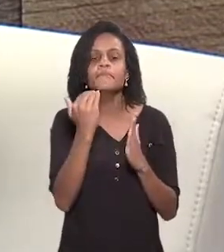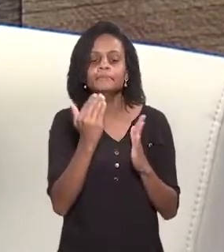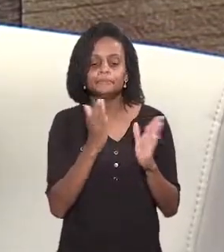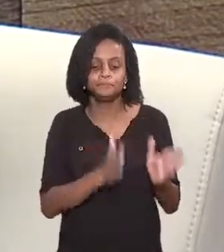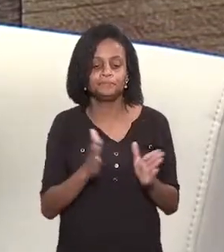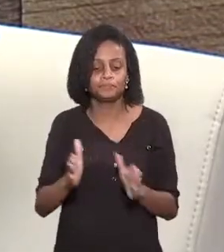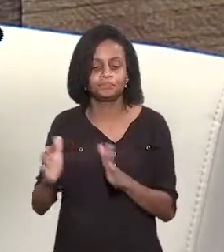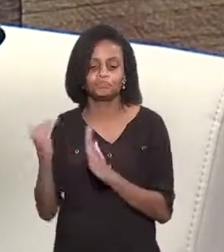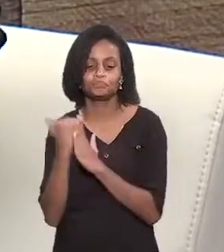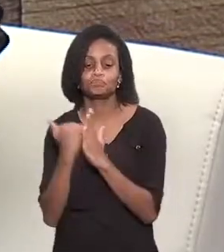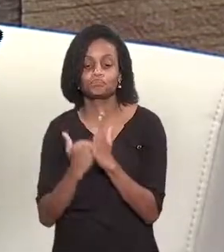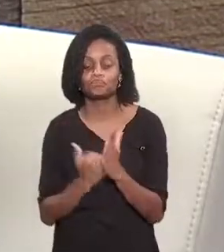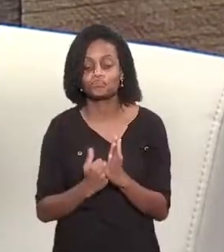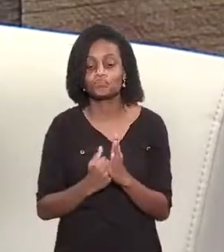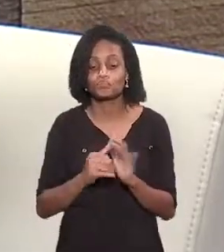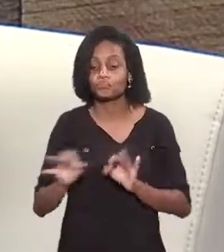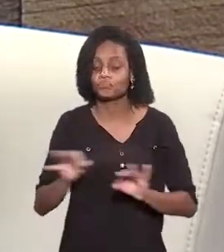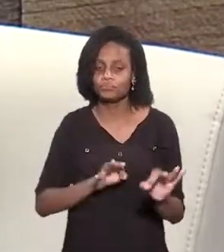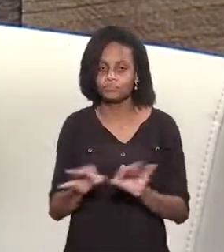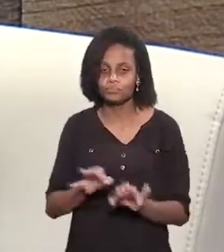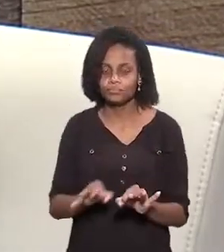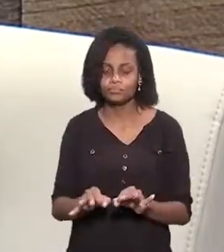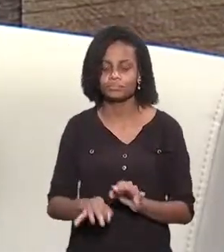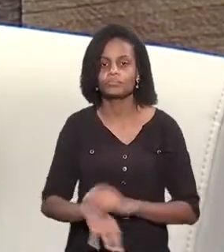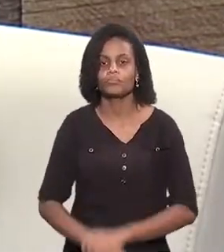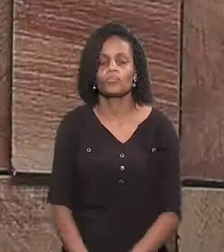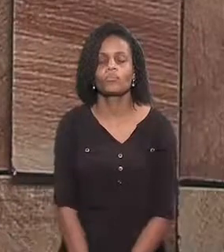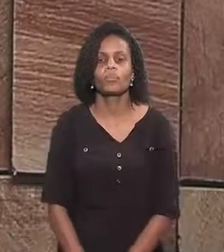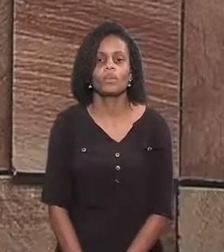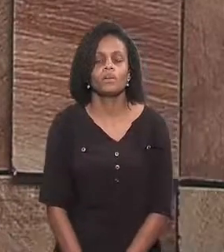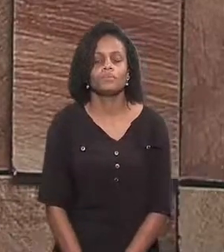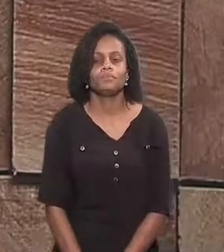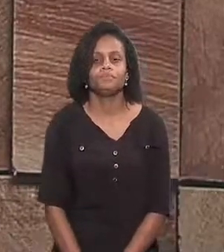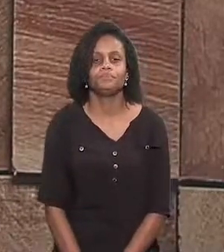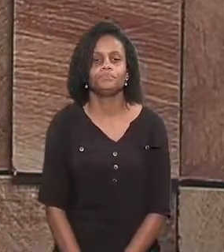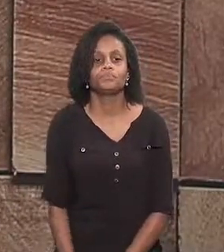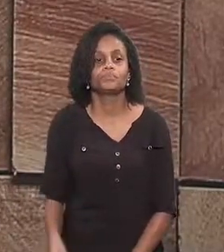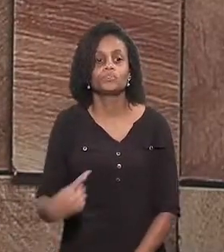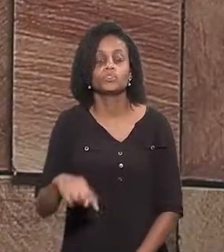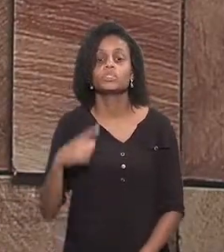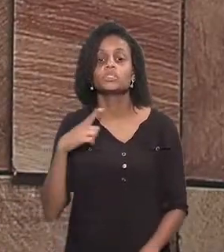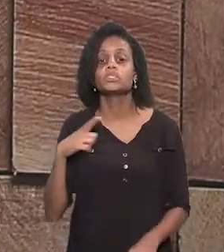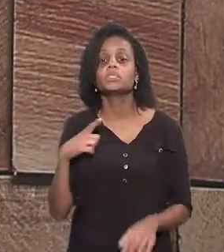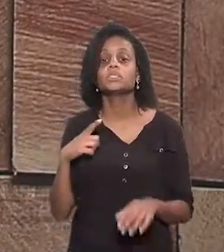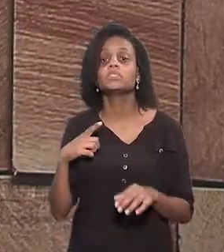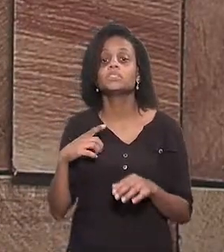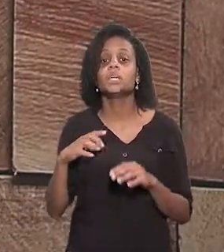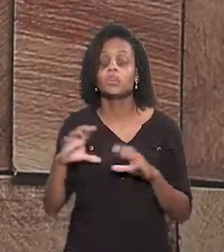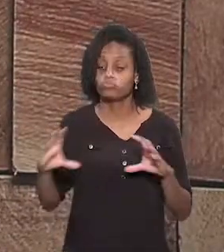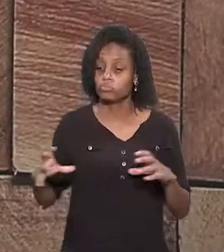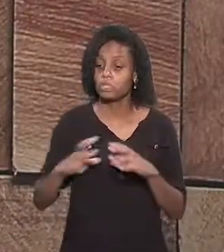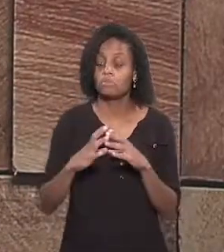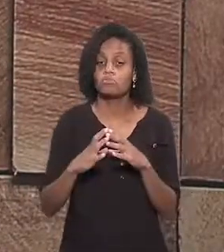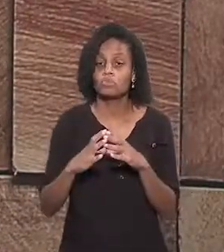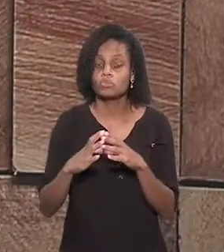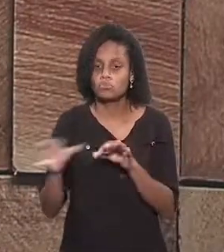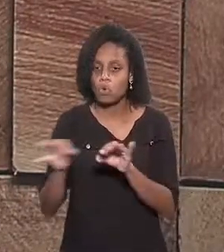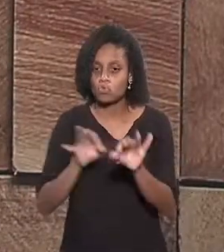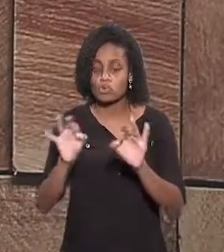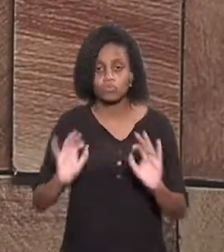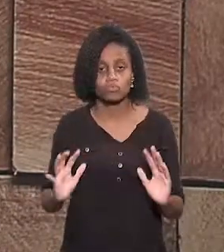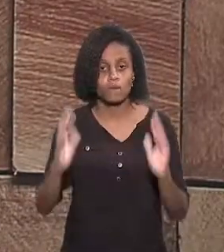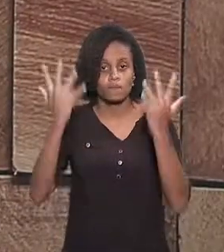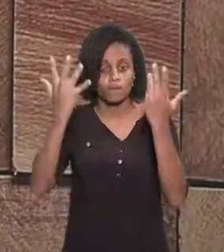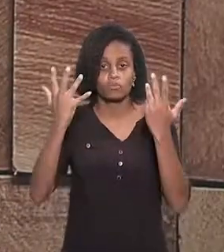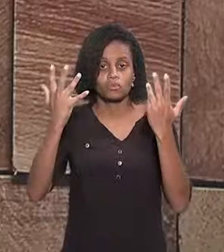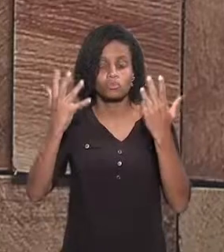organizam essas ações? Quem é que dá suporte para essas ações? Então, hoje a gente tem uma equipe de produção de eventos, né, dentro